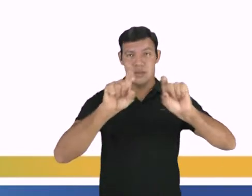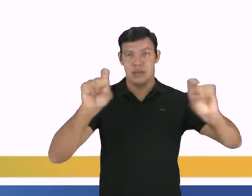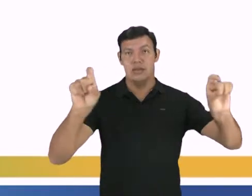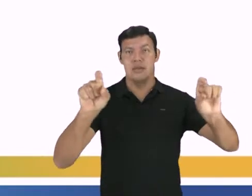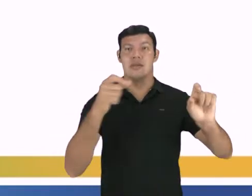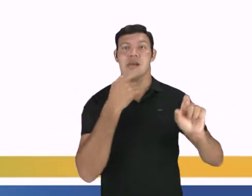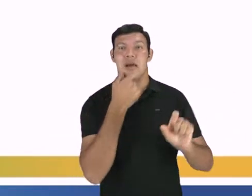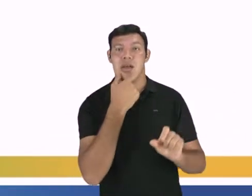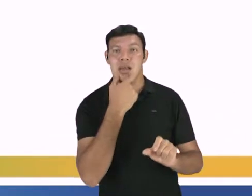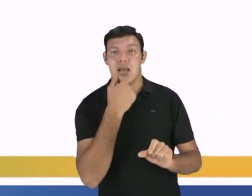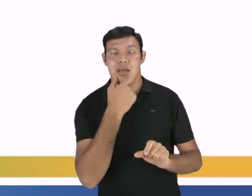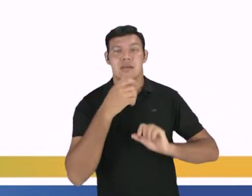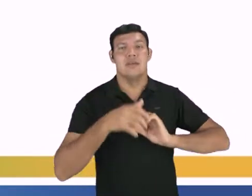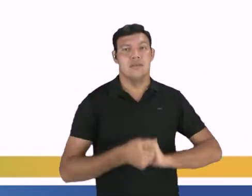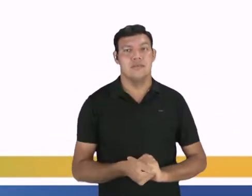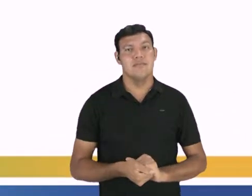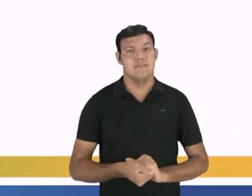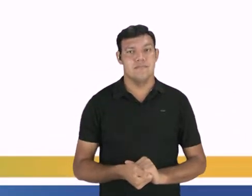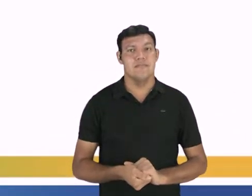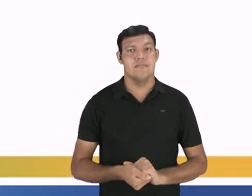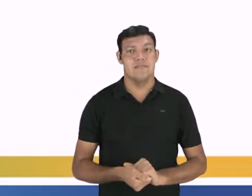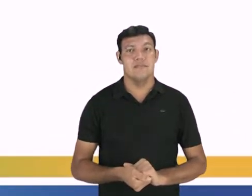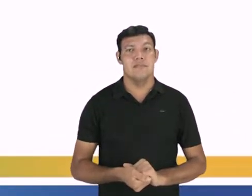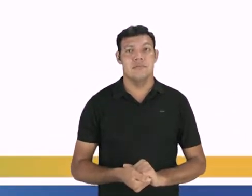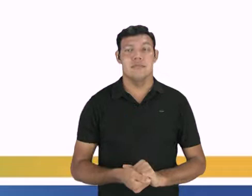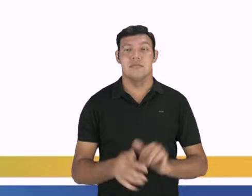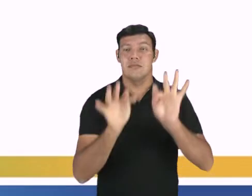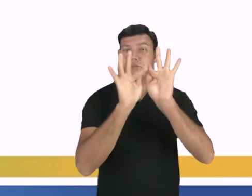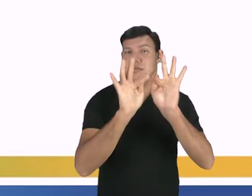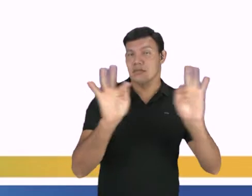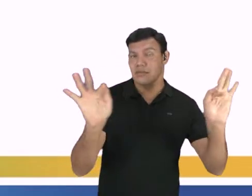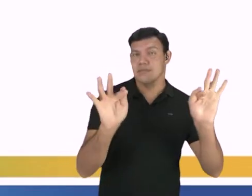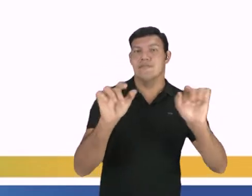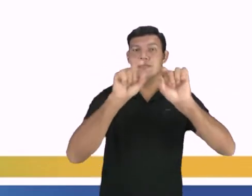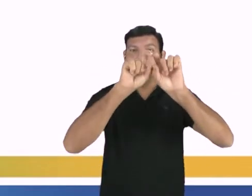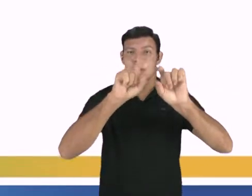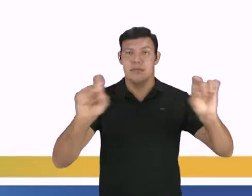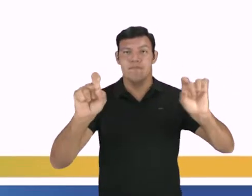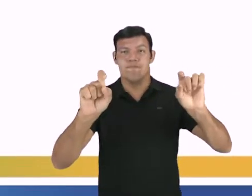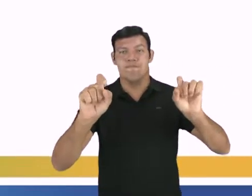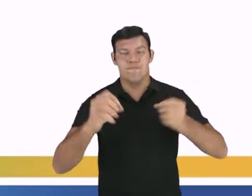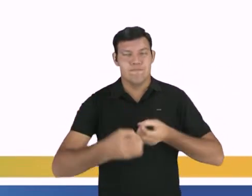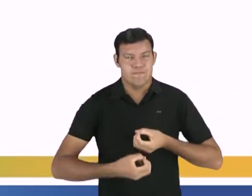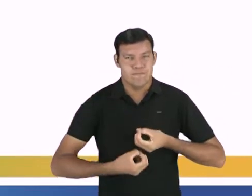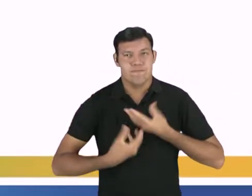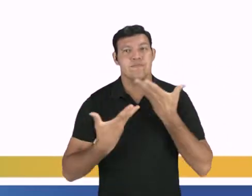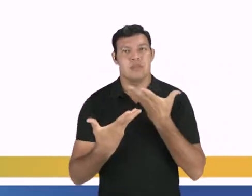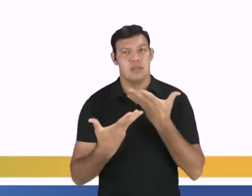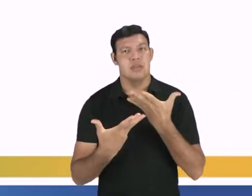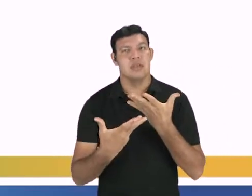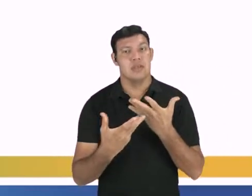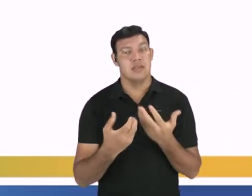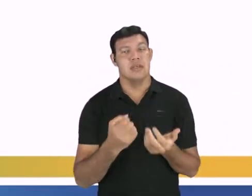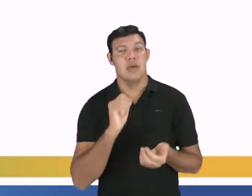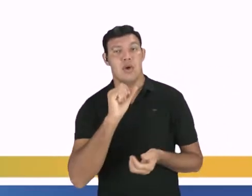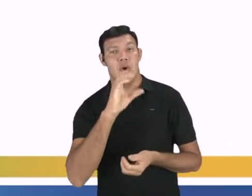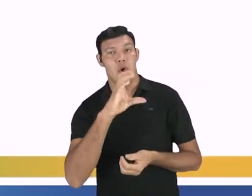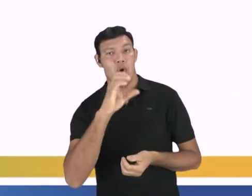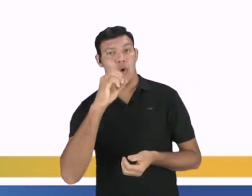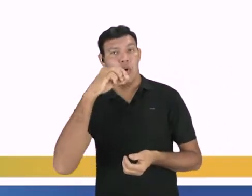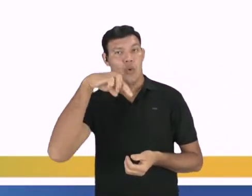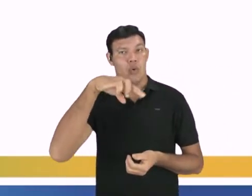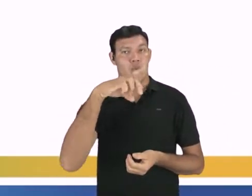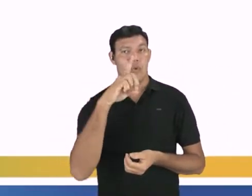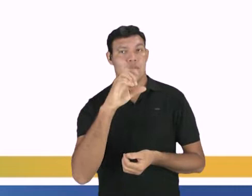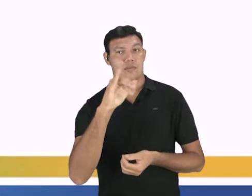em inglês, são sentenças, frases que expressam uma condição. O próprio nome